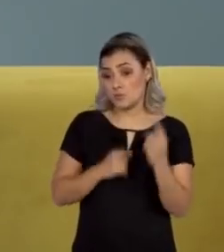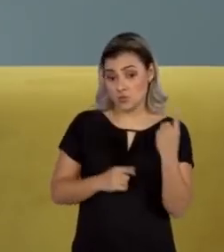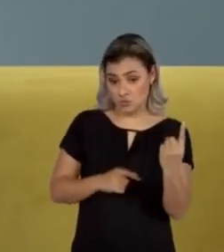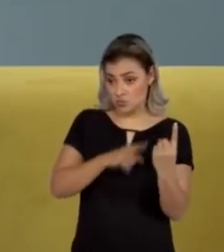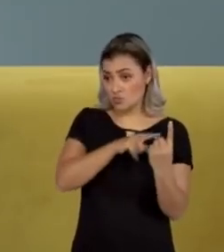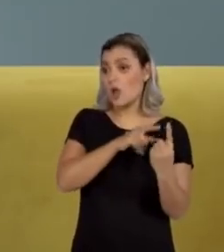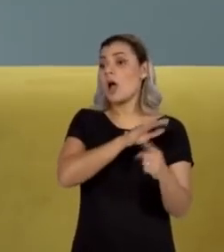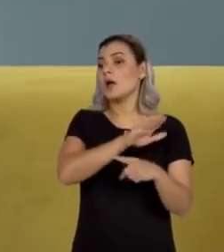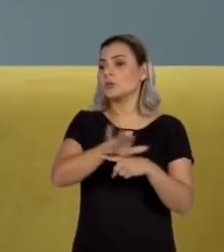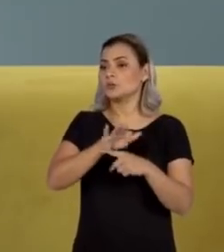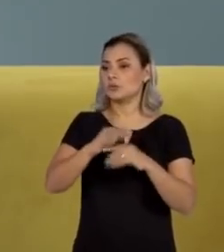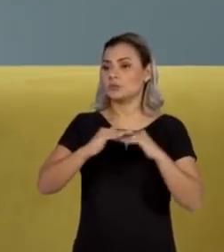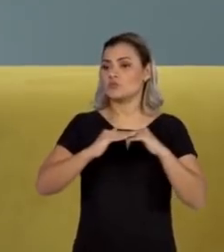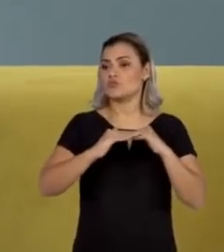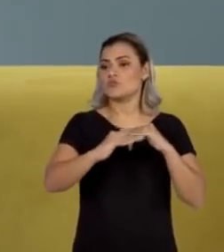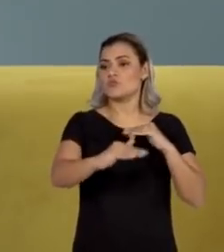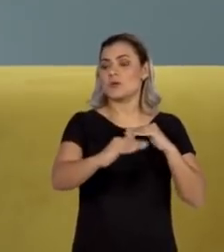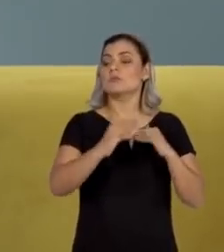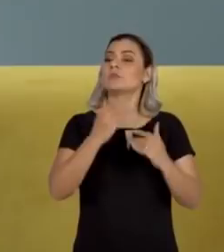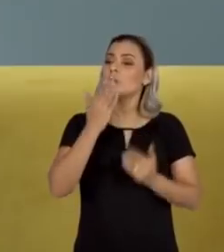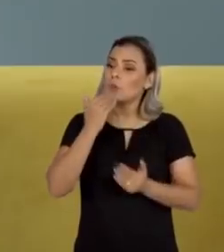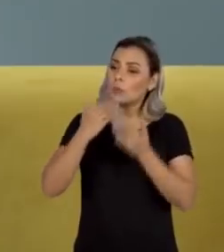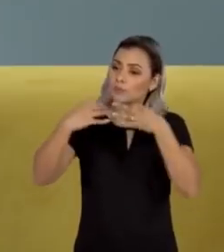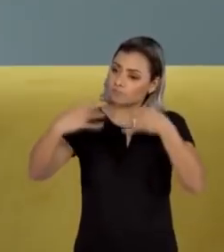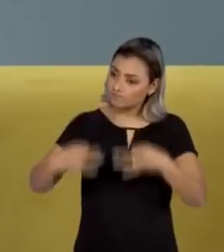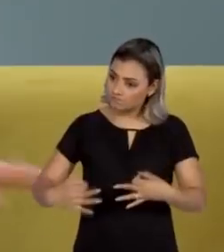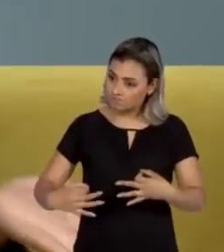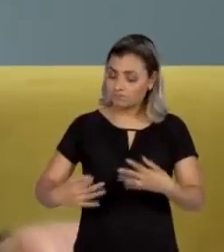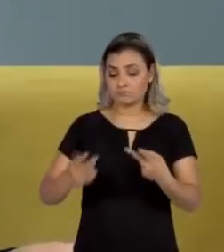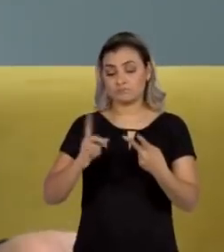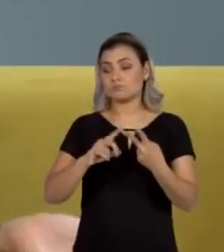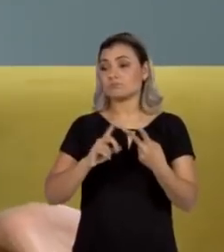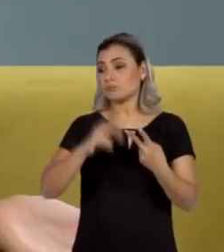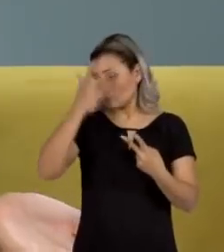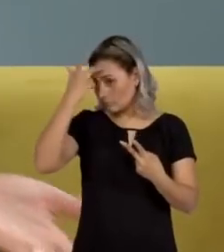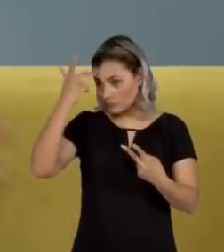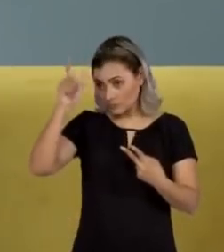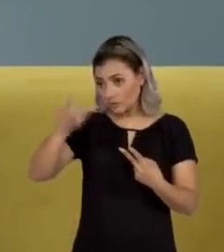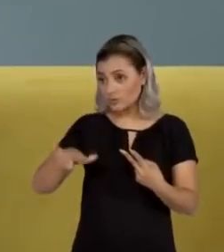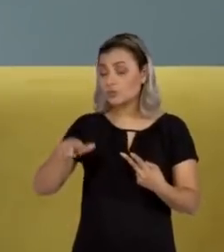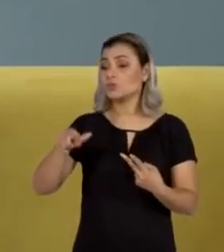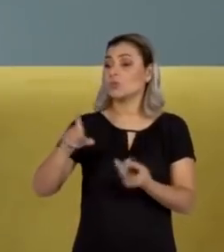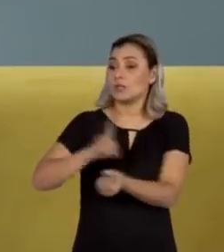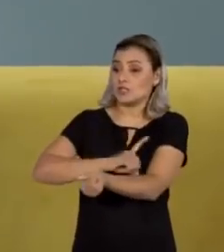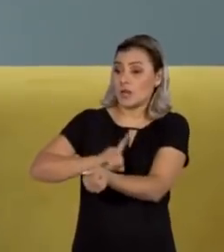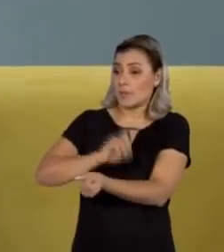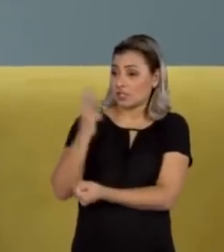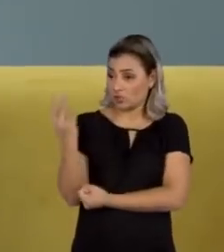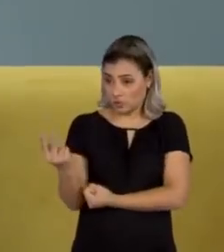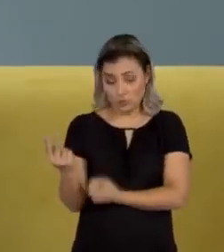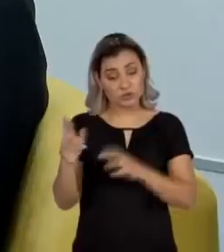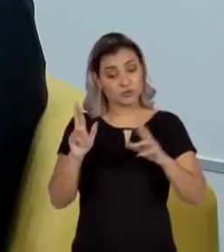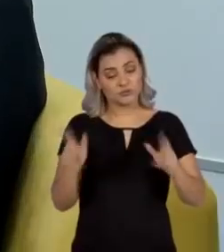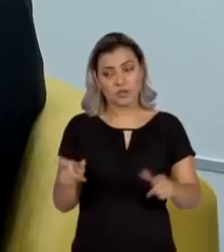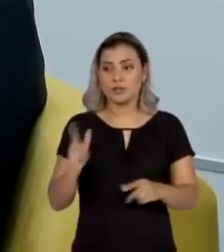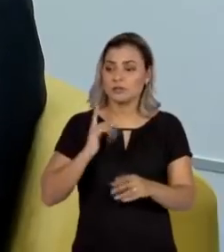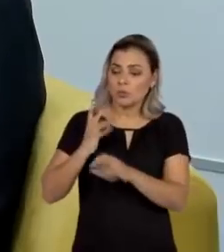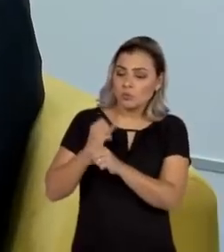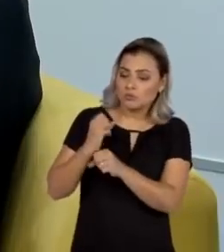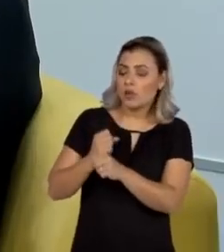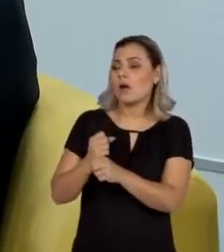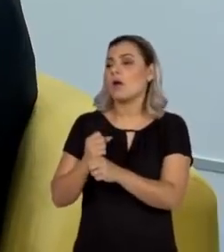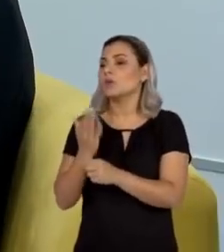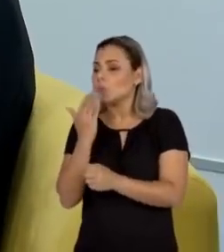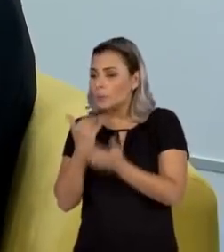vai ajudar a estabelecer a dose de insulina rápida. E para o que tem tipo 2, essa contagem de carboidratos e calorias,